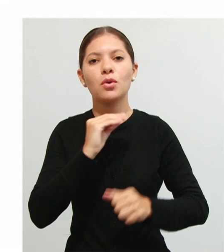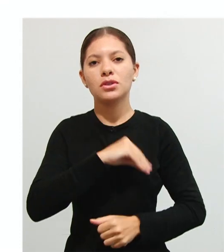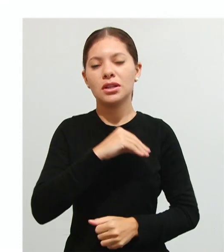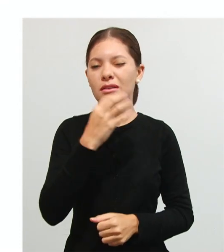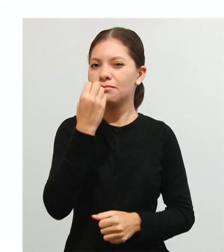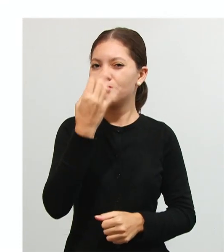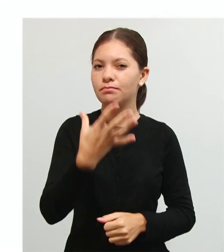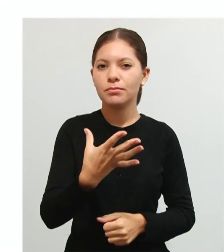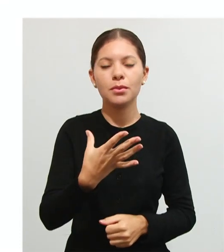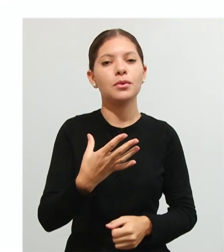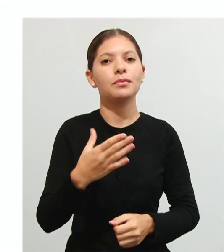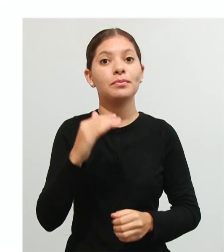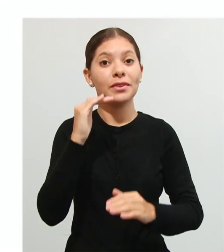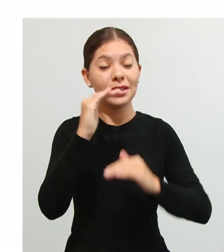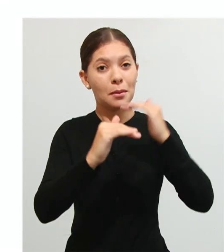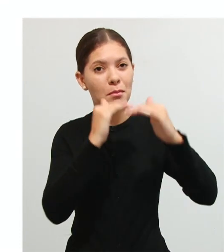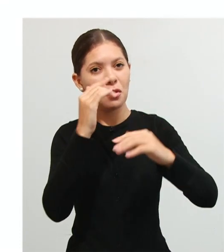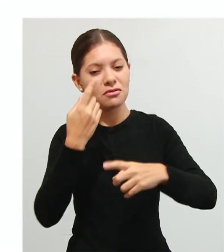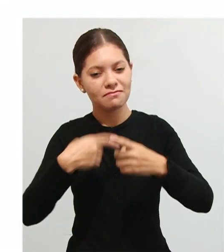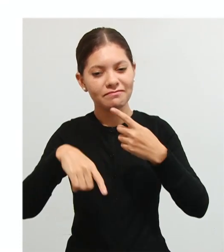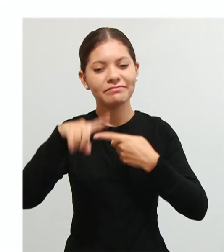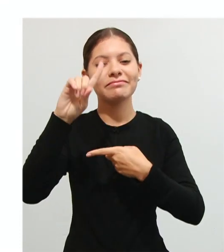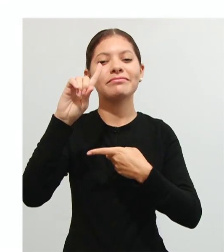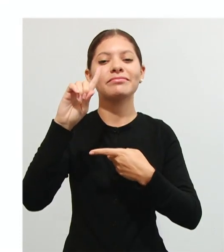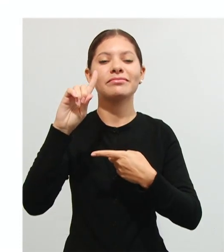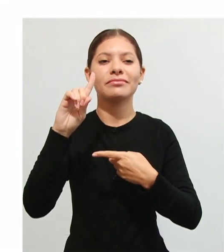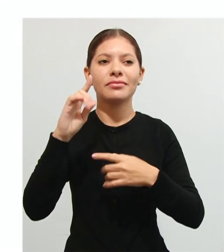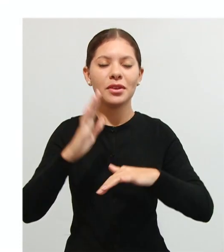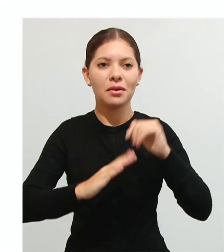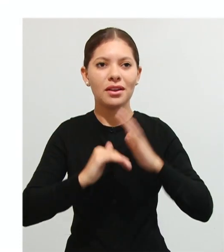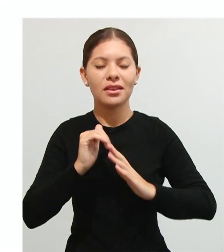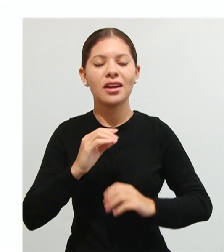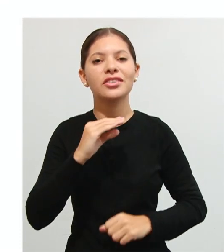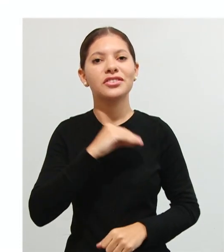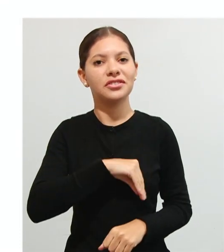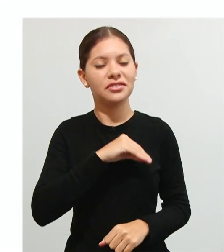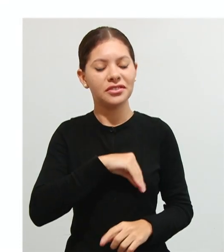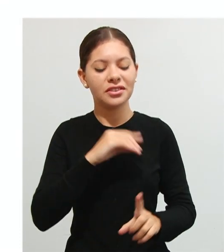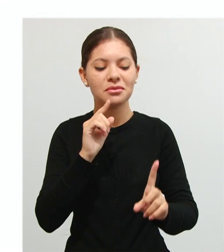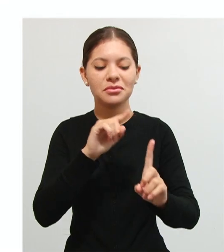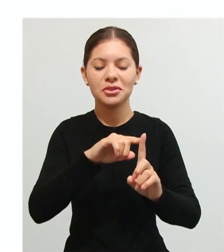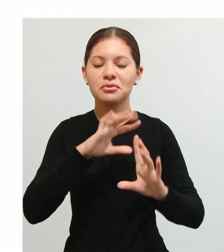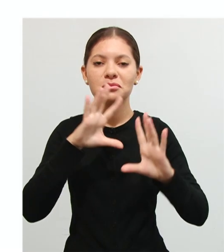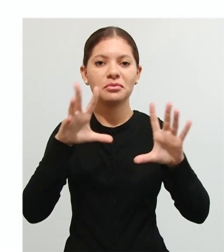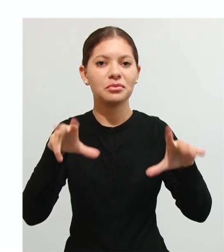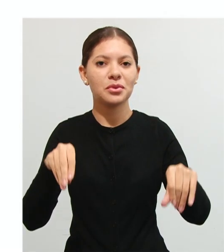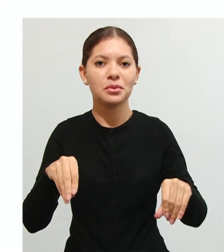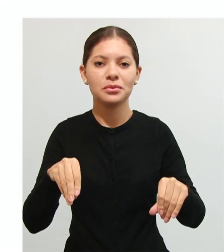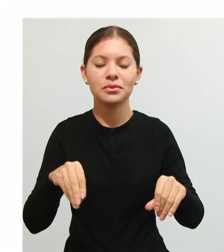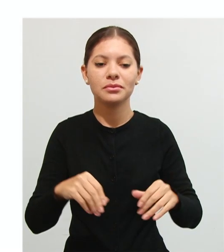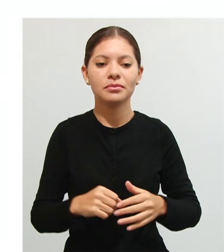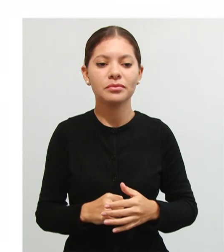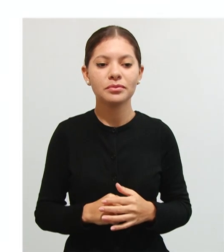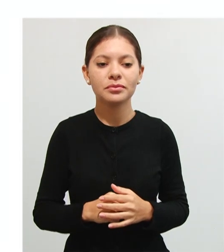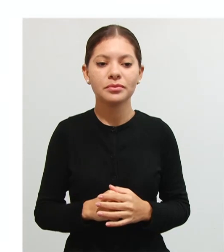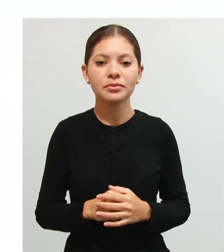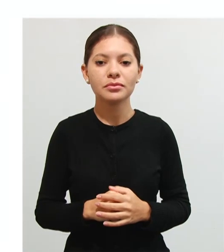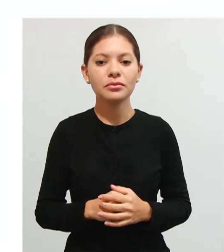partir daí, prosperidade e uma melhor qualidade de vida, que é a finalidade para todos.